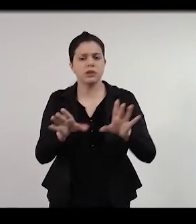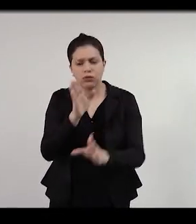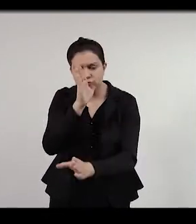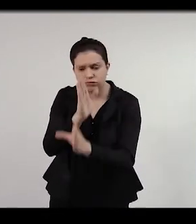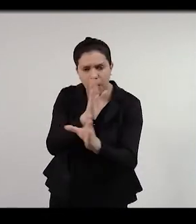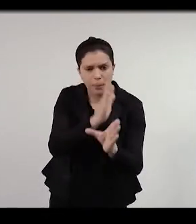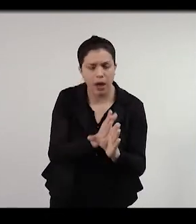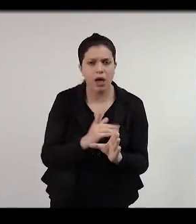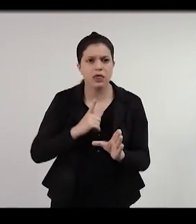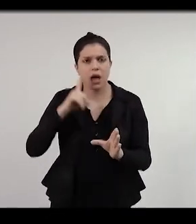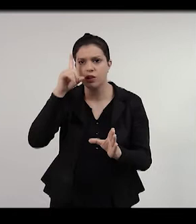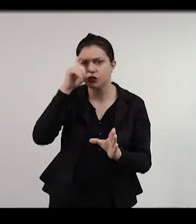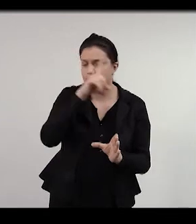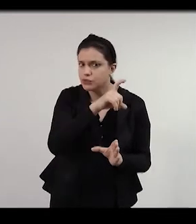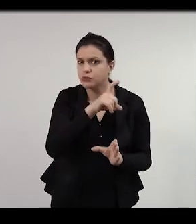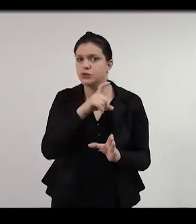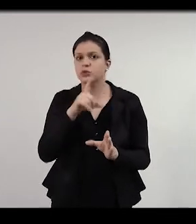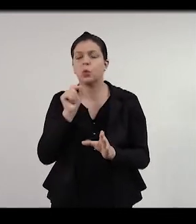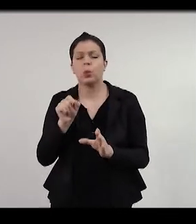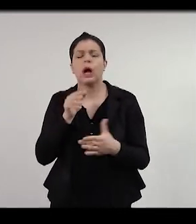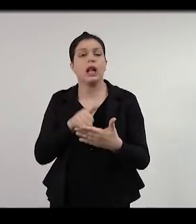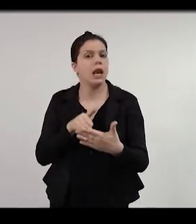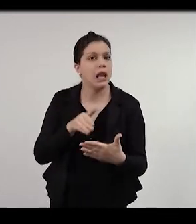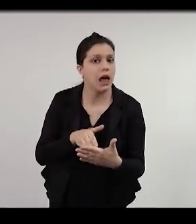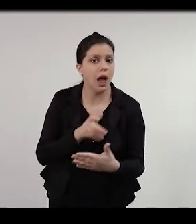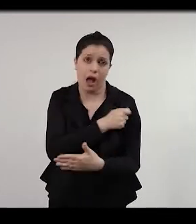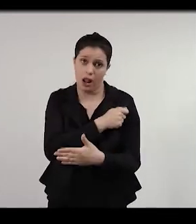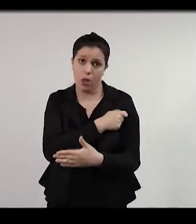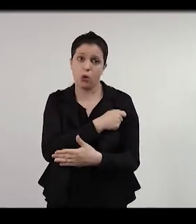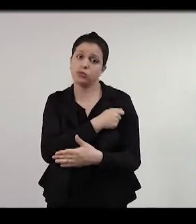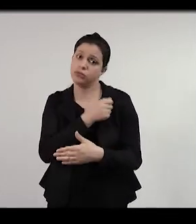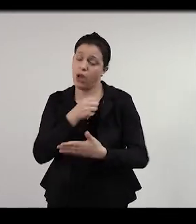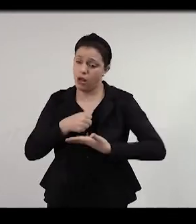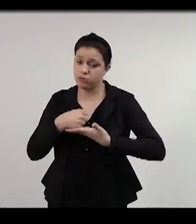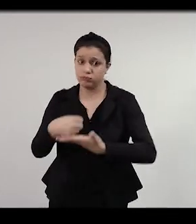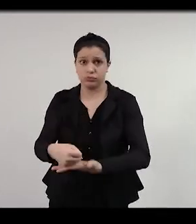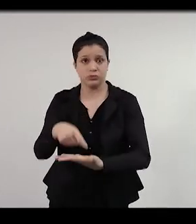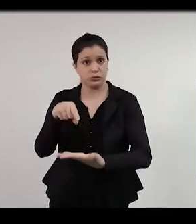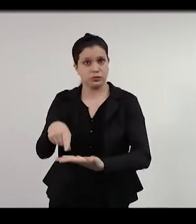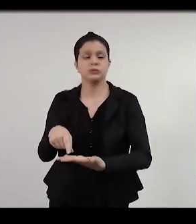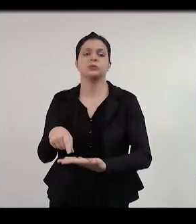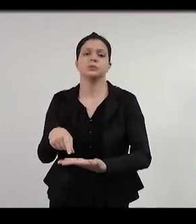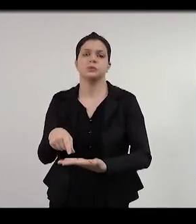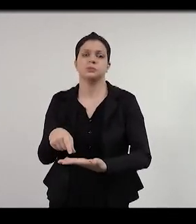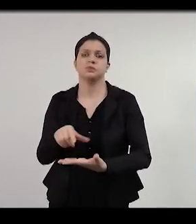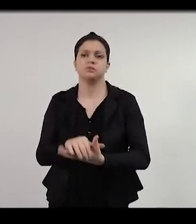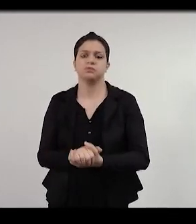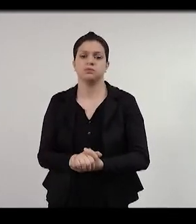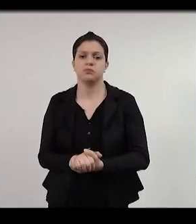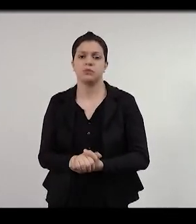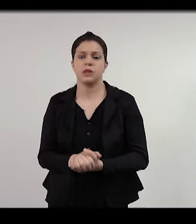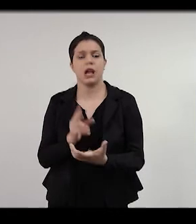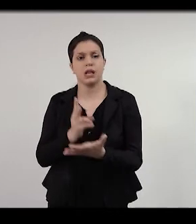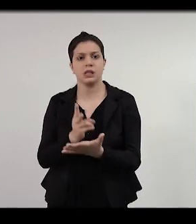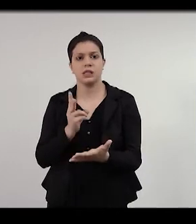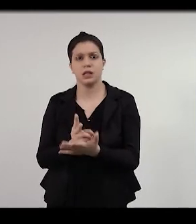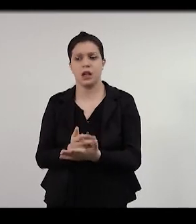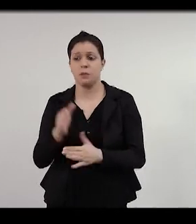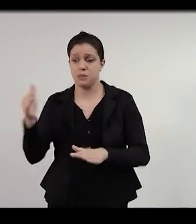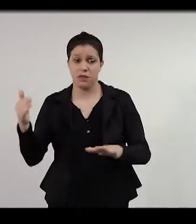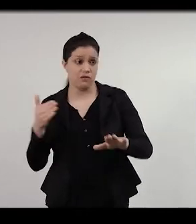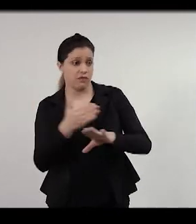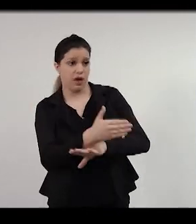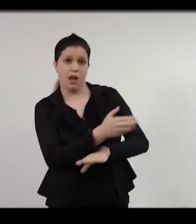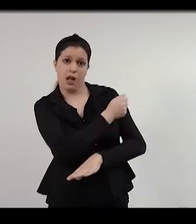vai detectar a dificuldade que o aluno tem e ela será direcionada a